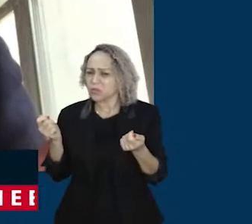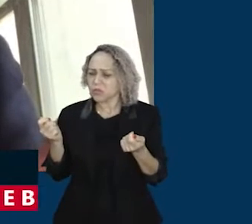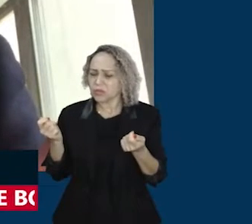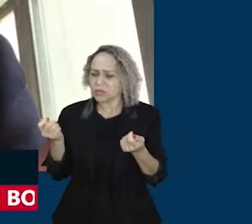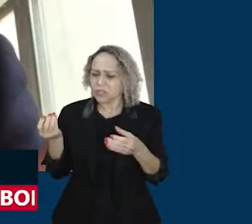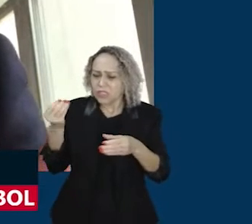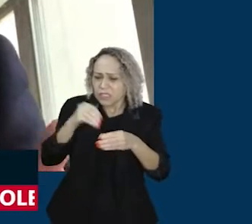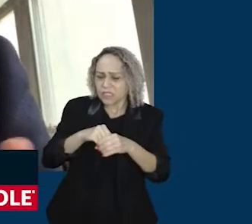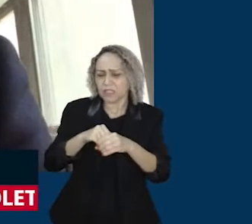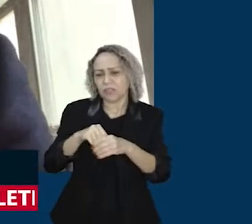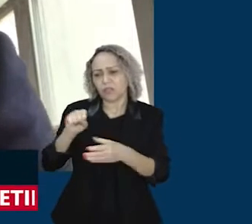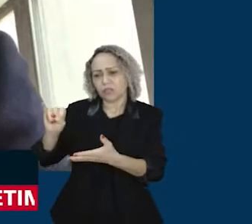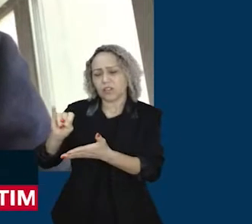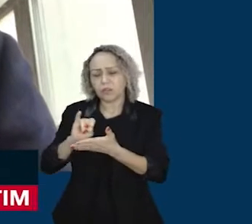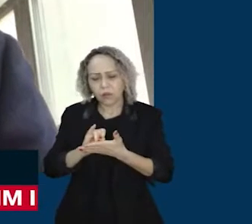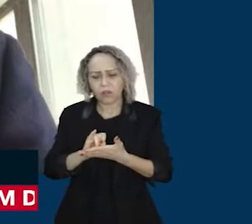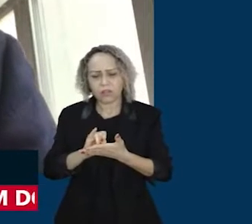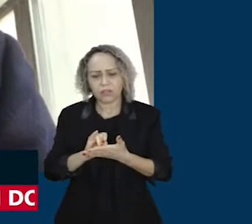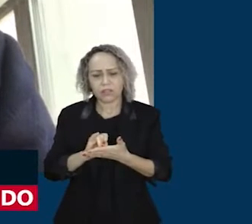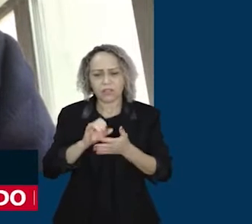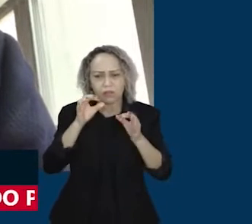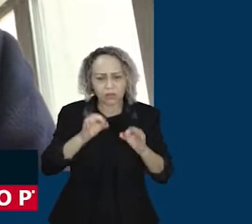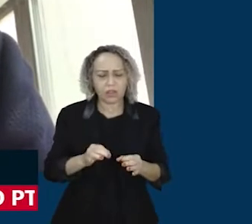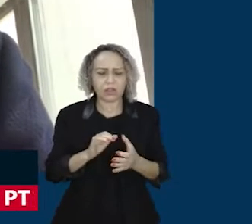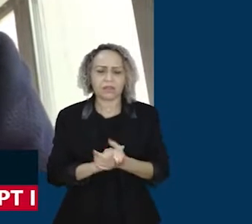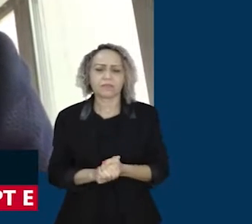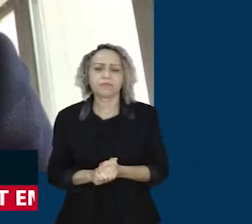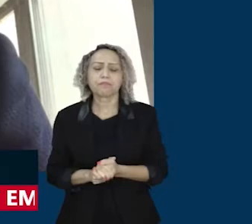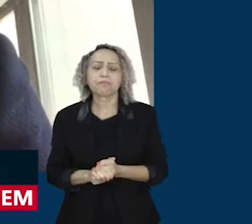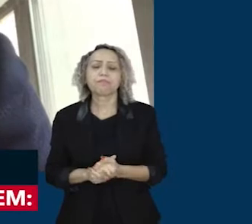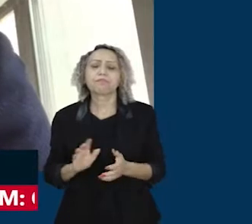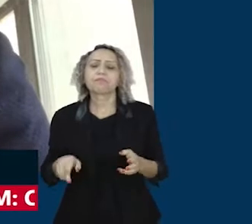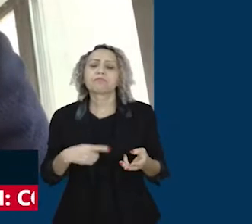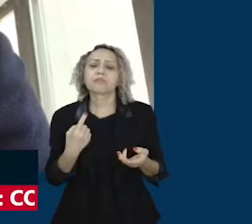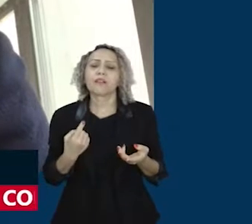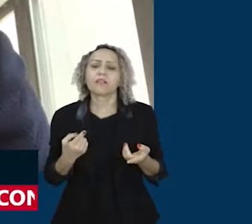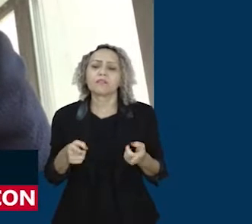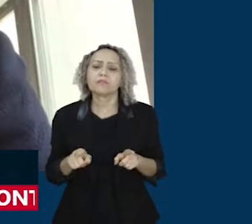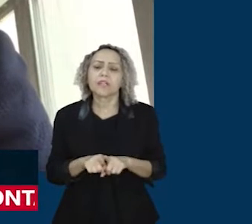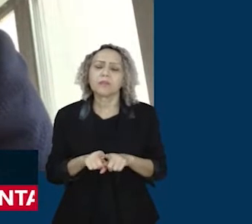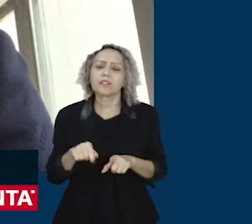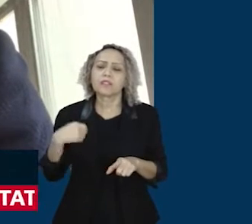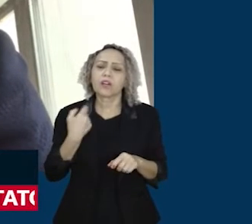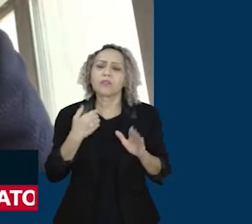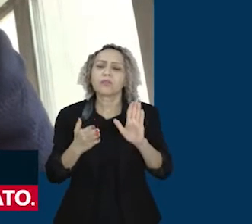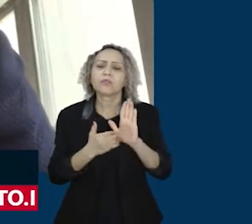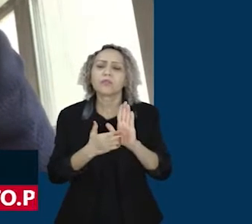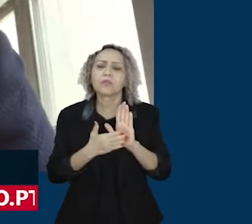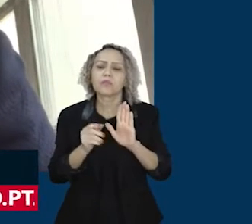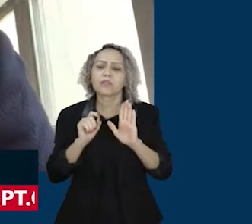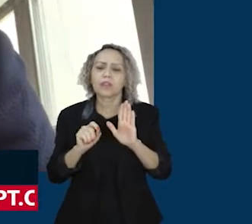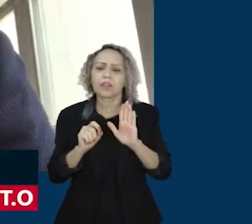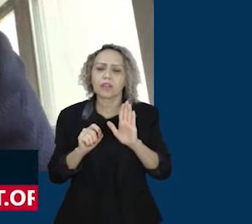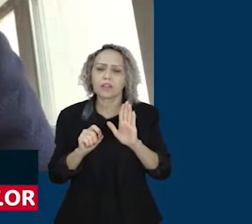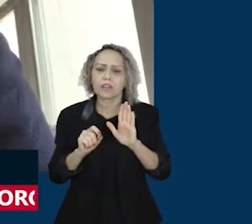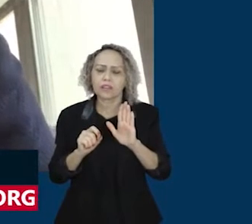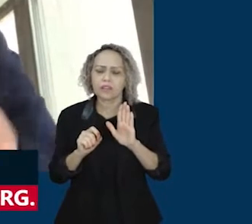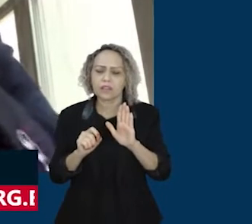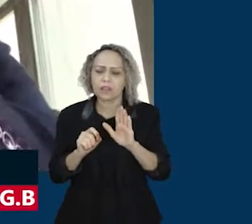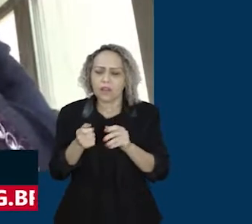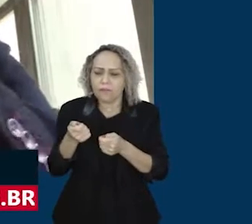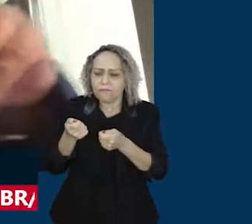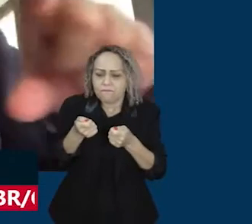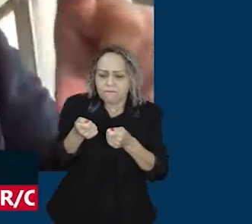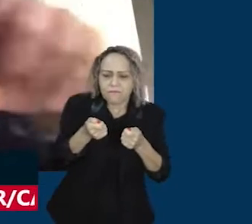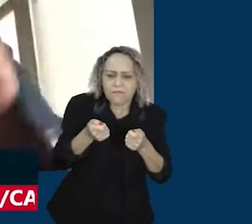o correto, né? Pois bem, outra coisa que a gente propõe é uma conta de estabilização